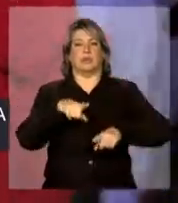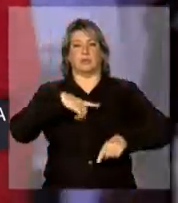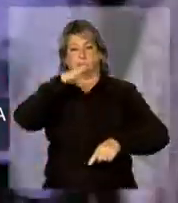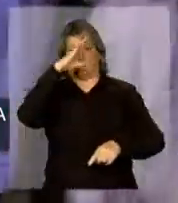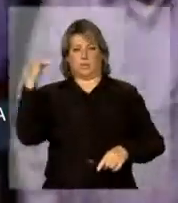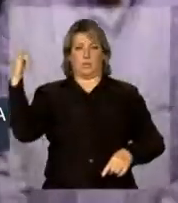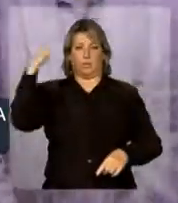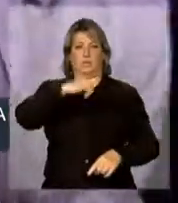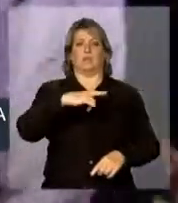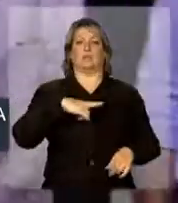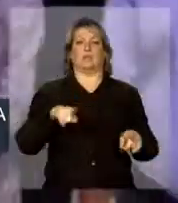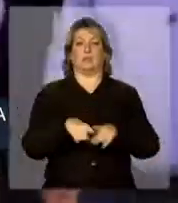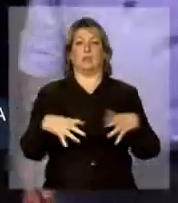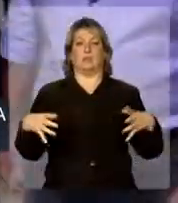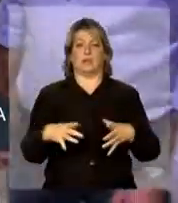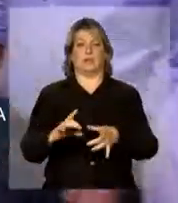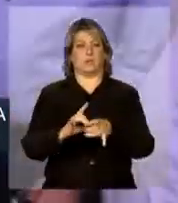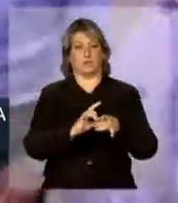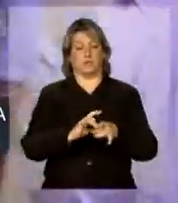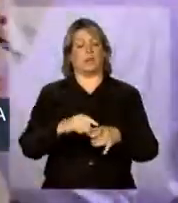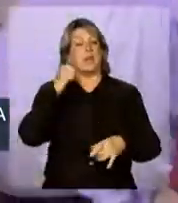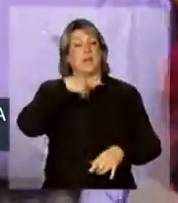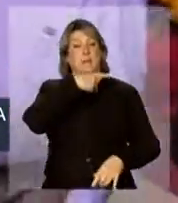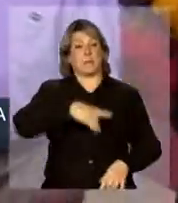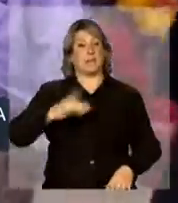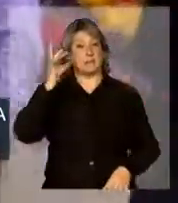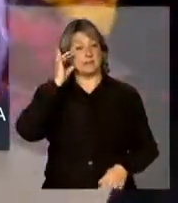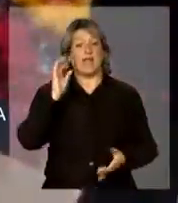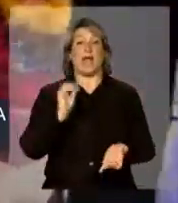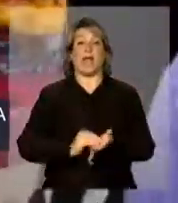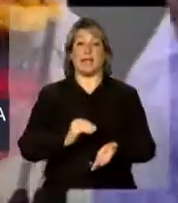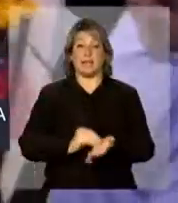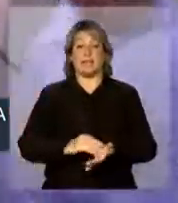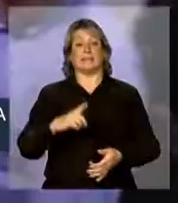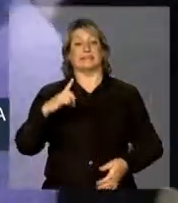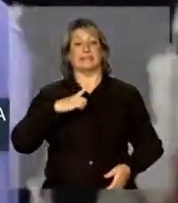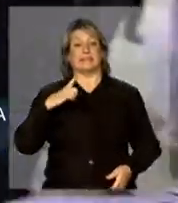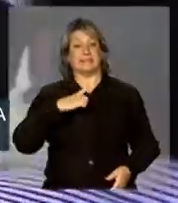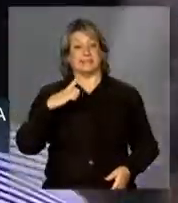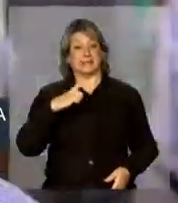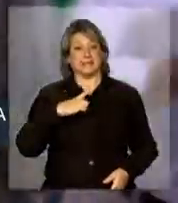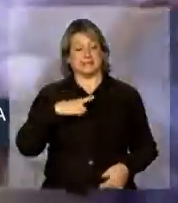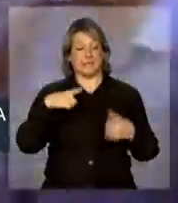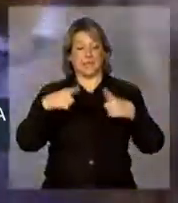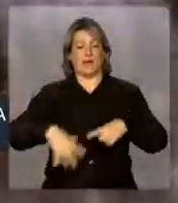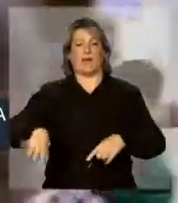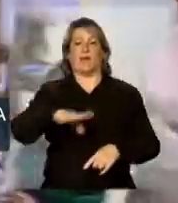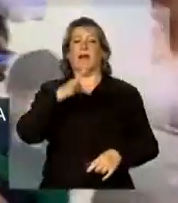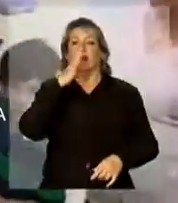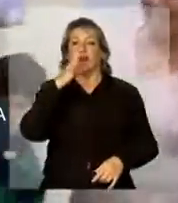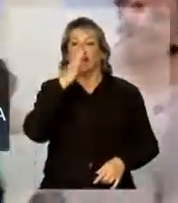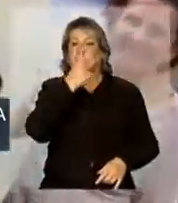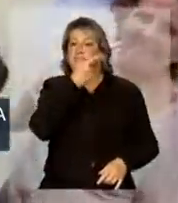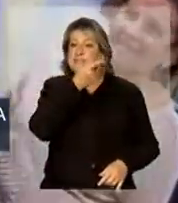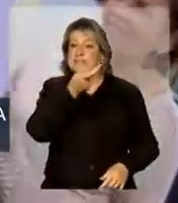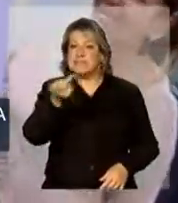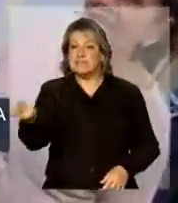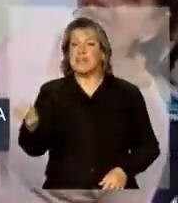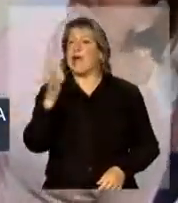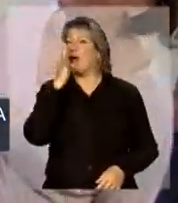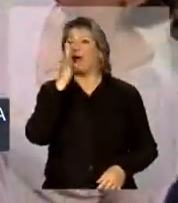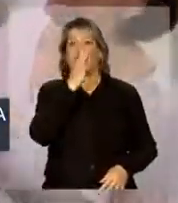Centro Integrado de operações aéreas presidenta Dilma Rousseff ainda no espaço cultural